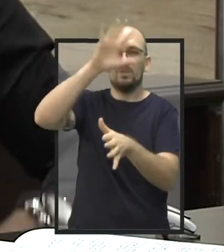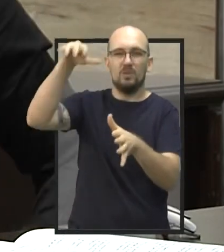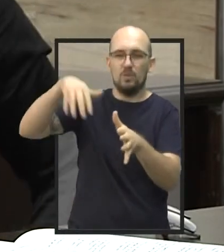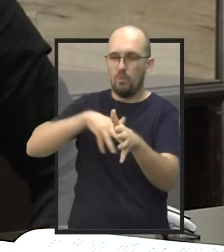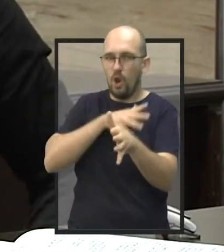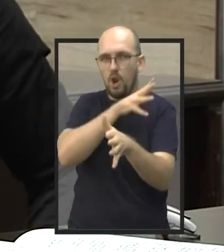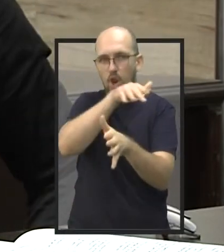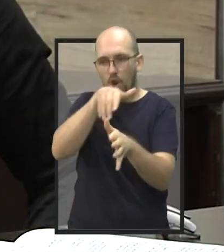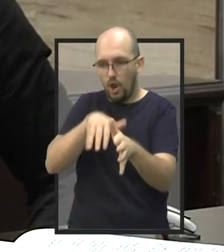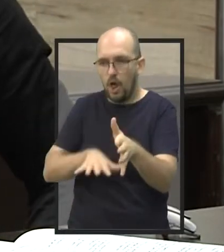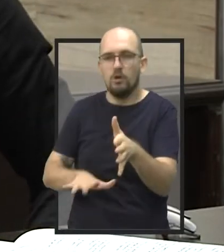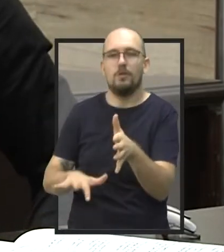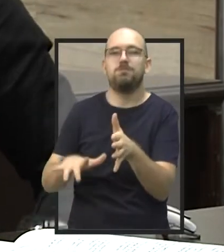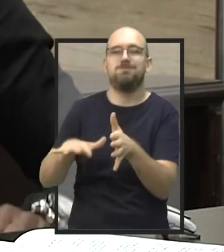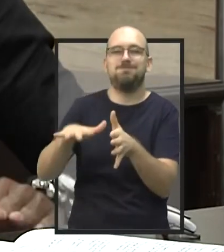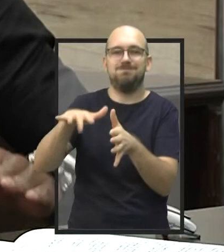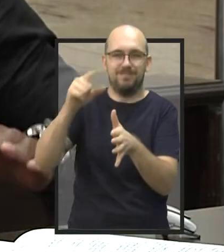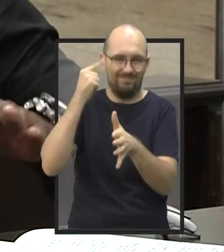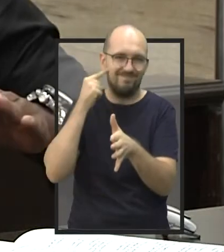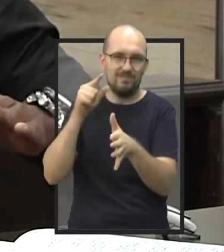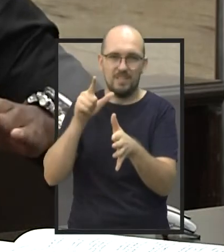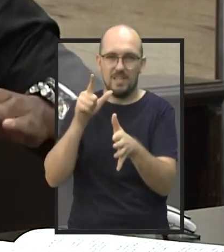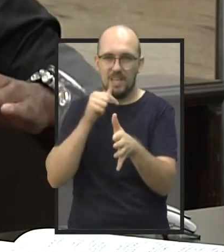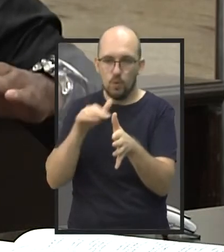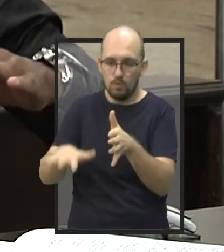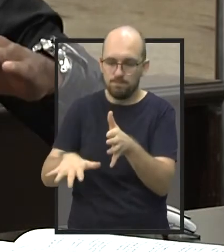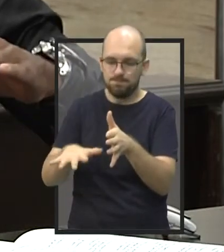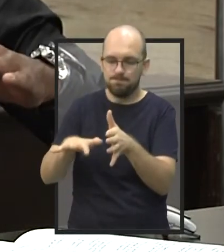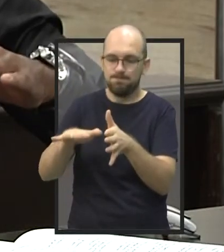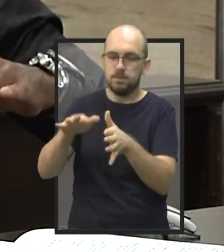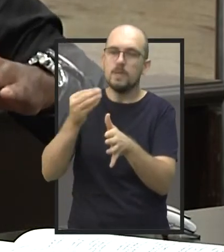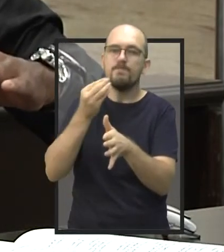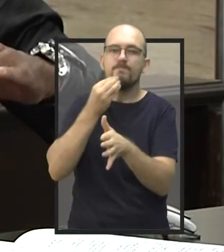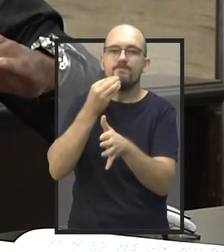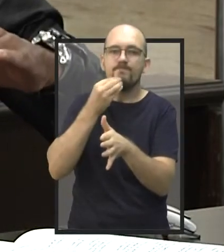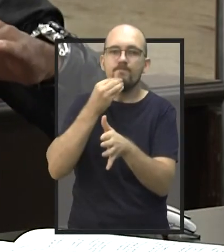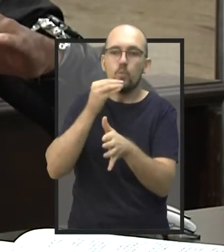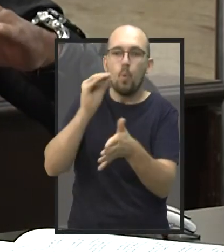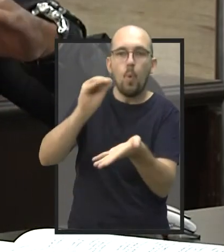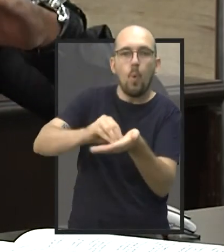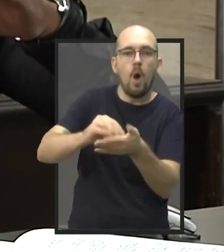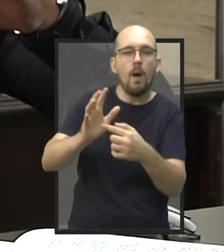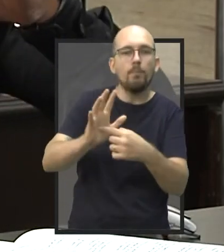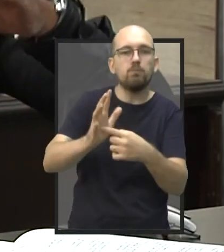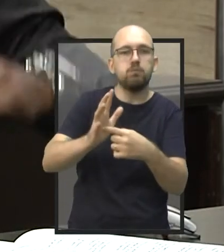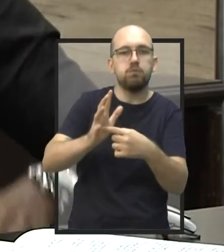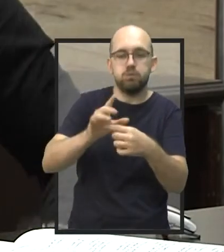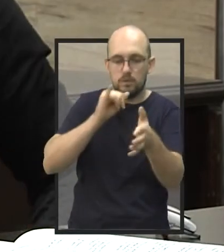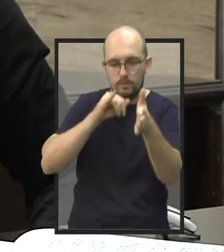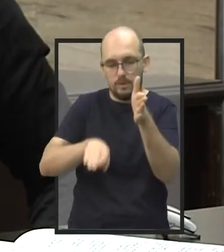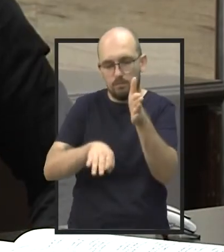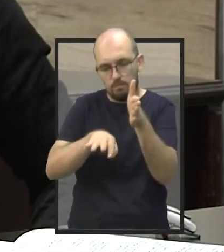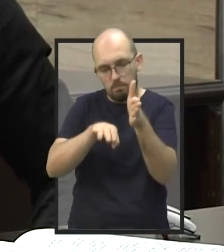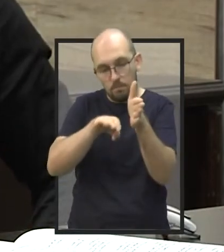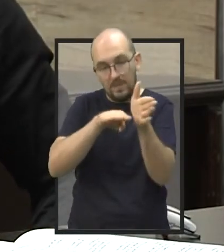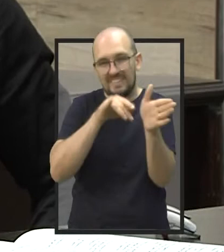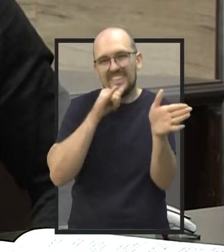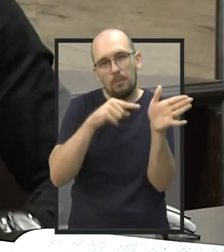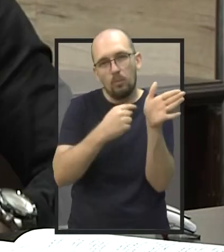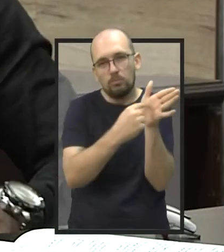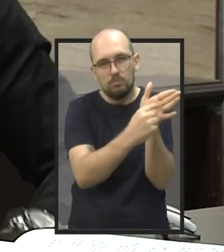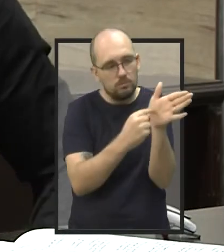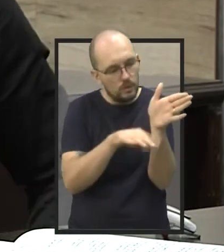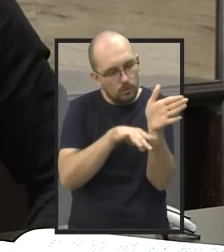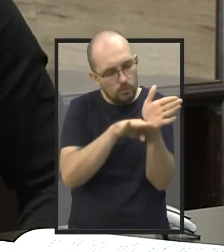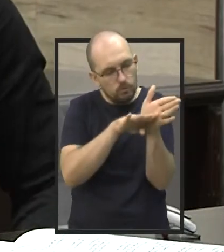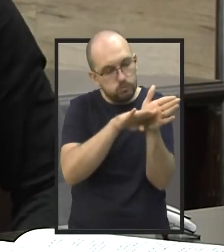de enxurradas. Então assim, teríamos um sistema de colocar uma bomba que quando ele começasse a atingir um nível que ele ia